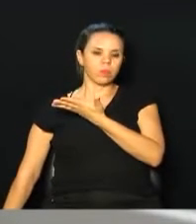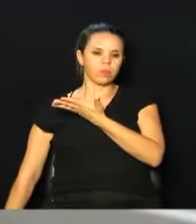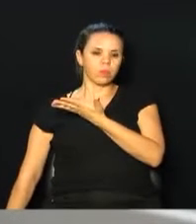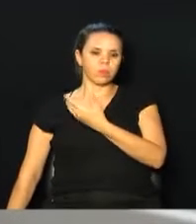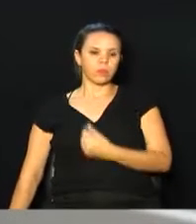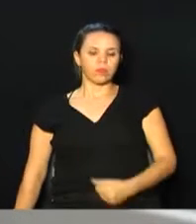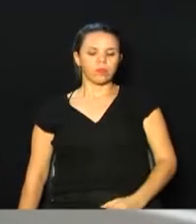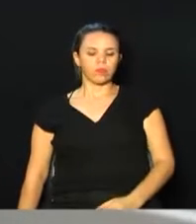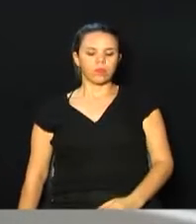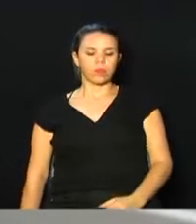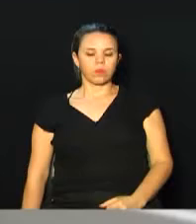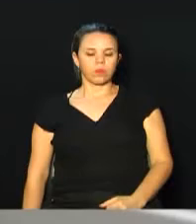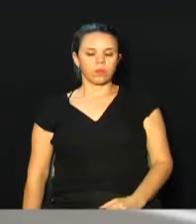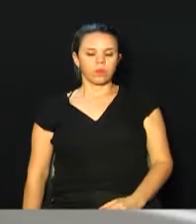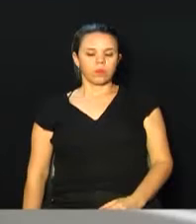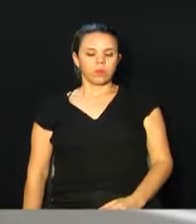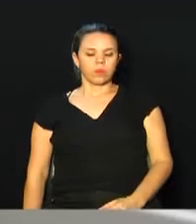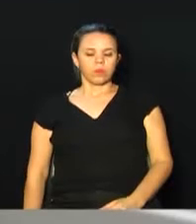19